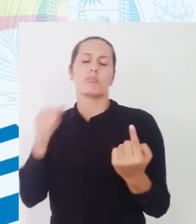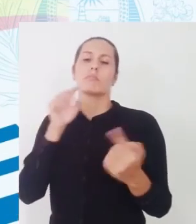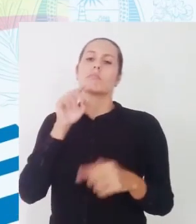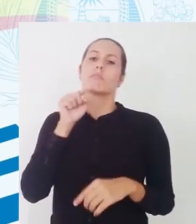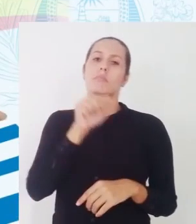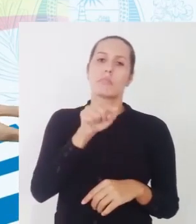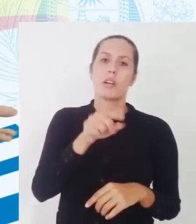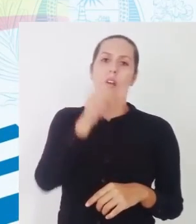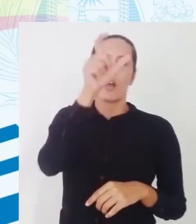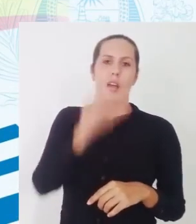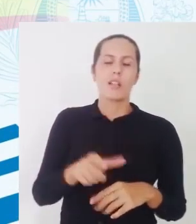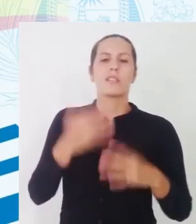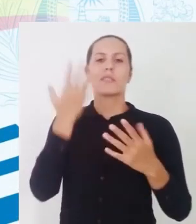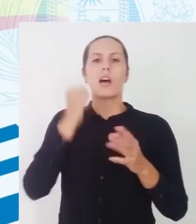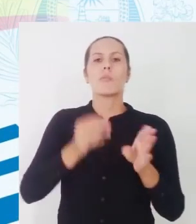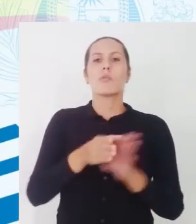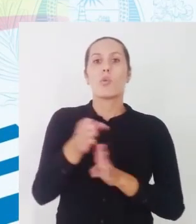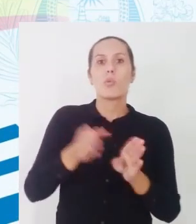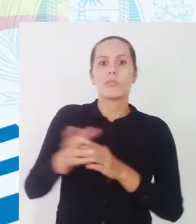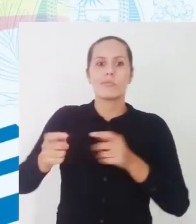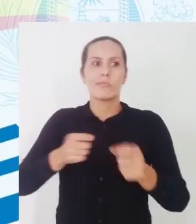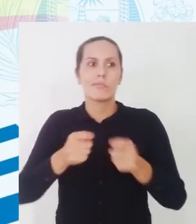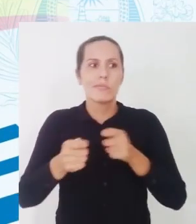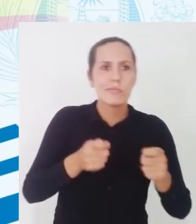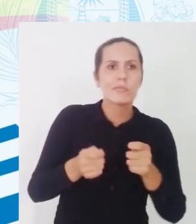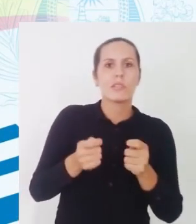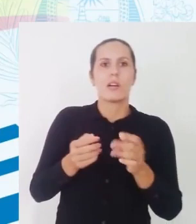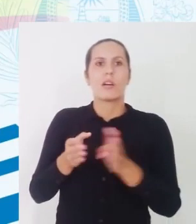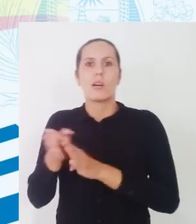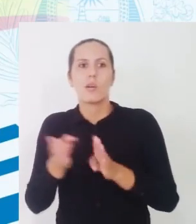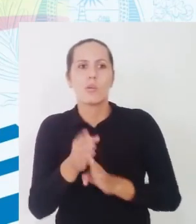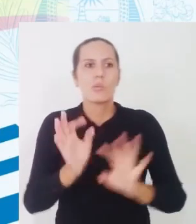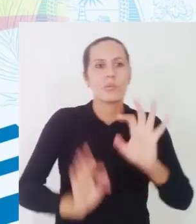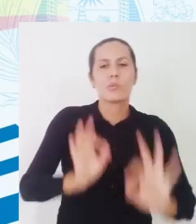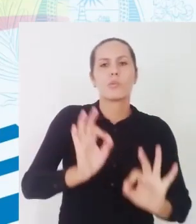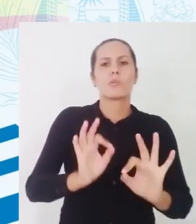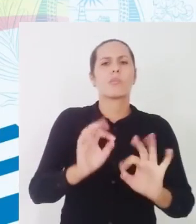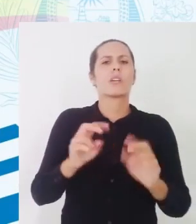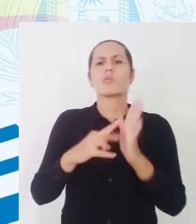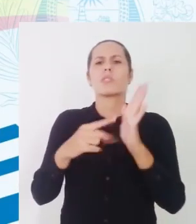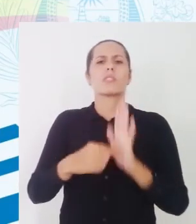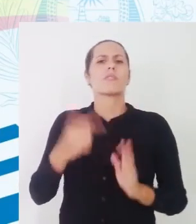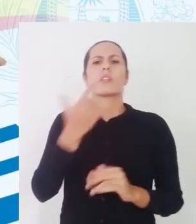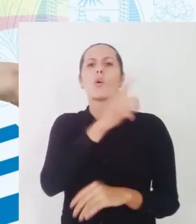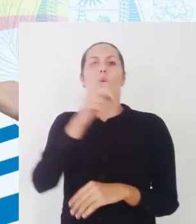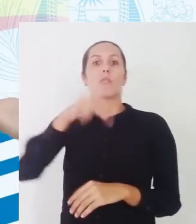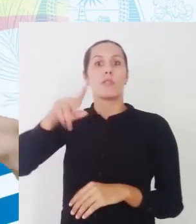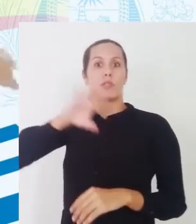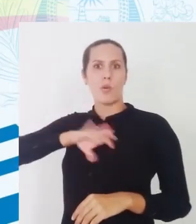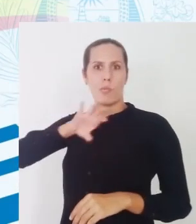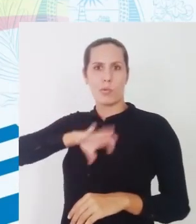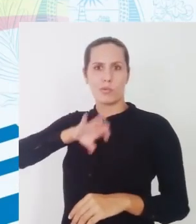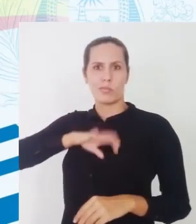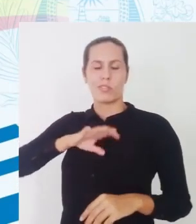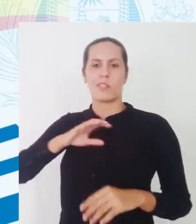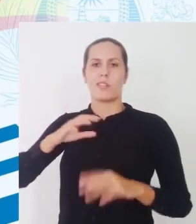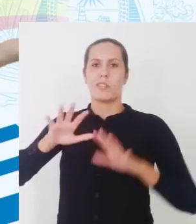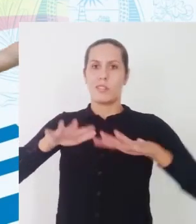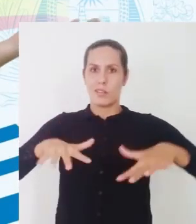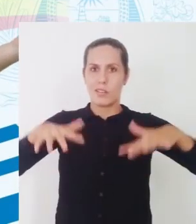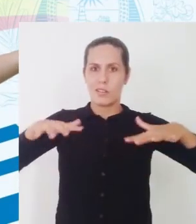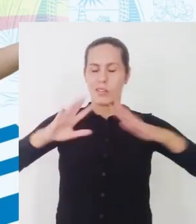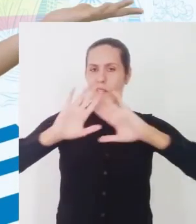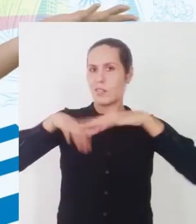saber guiar a discussão da Assembleia Escolar. Mas não impede que depois do professor de língua portuguesa, por exemplo, ter